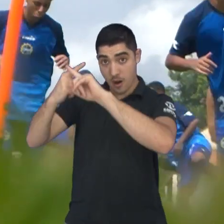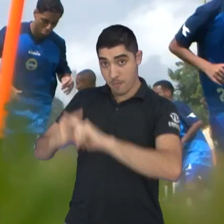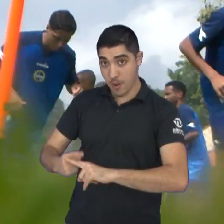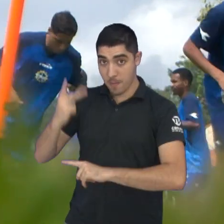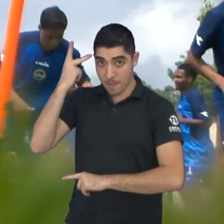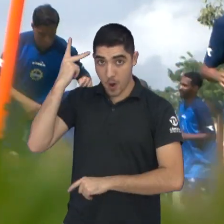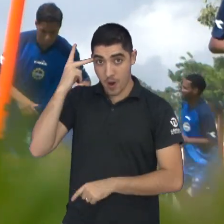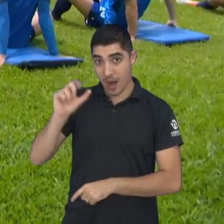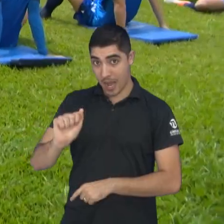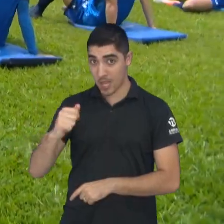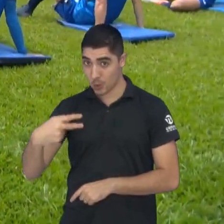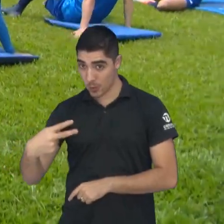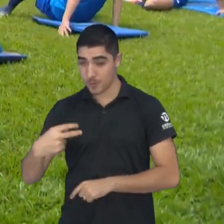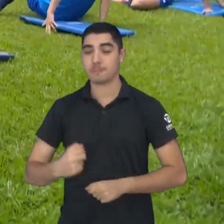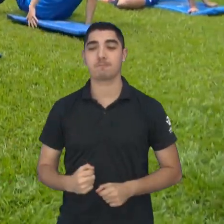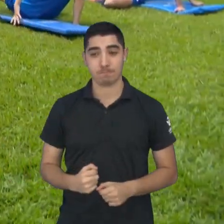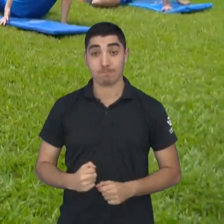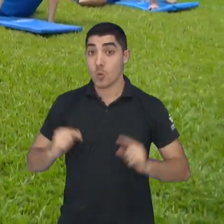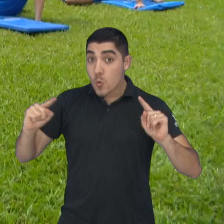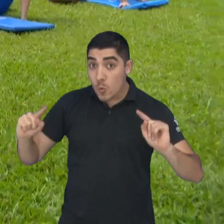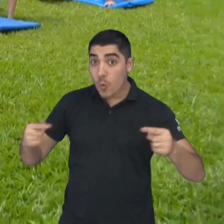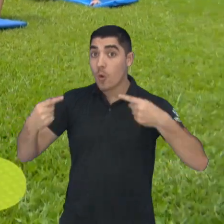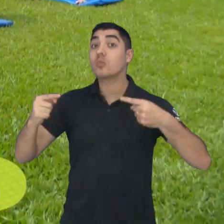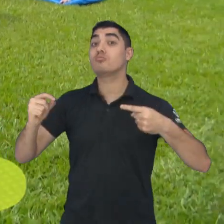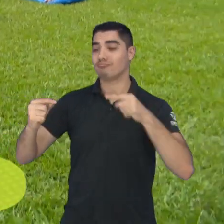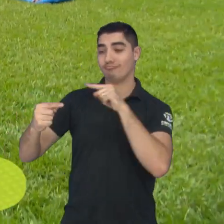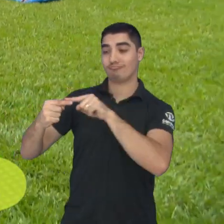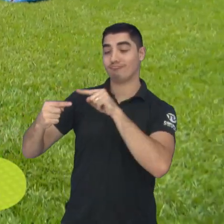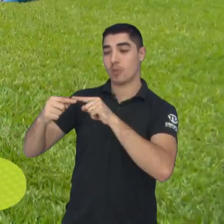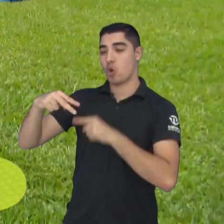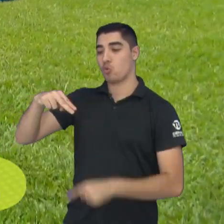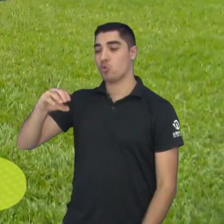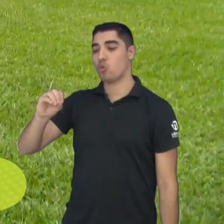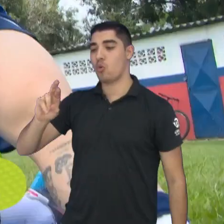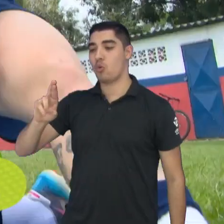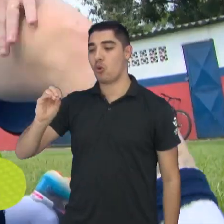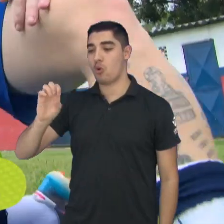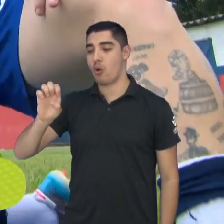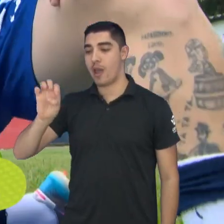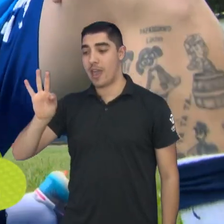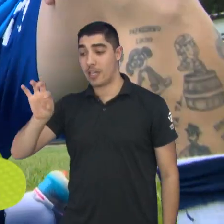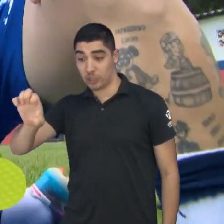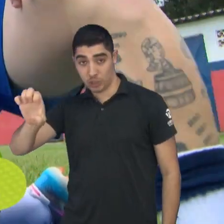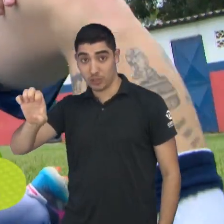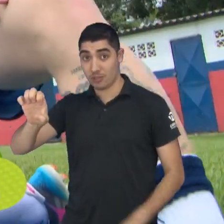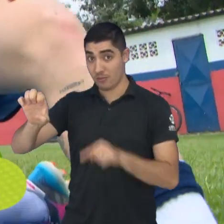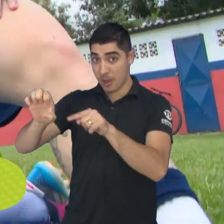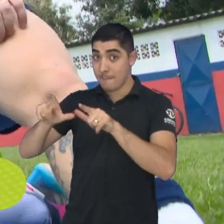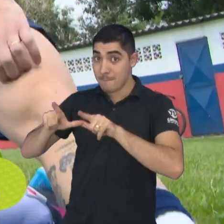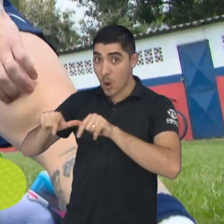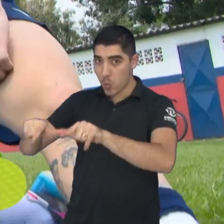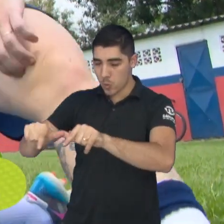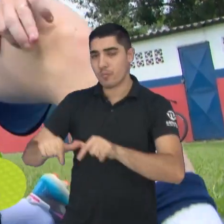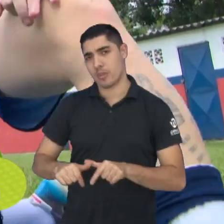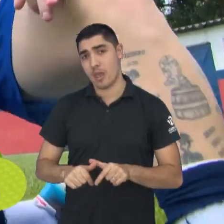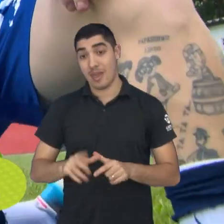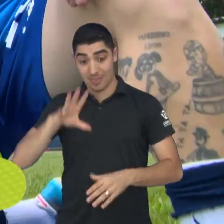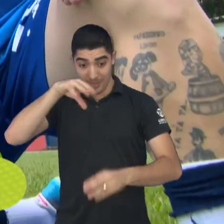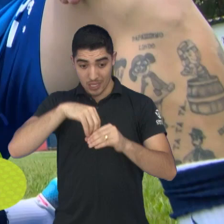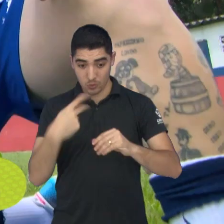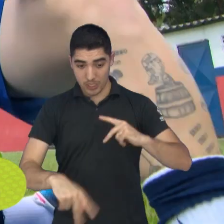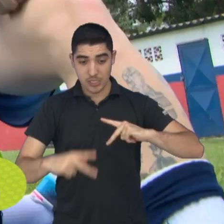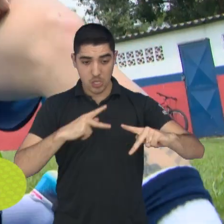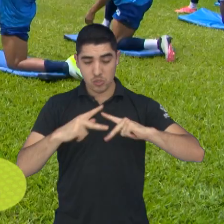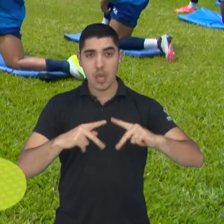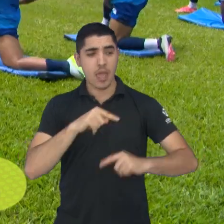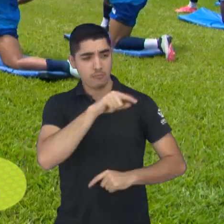Paulista da Série A2 contra o Noroeste de Bauru, em casa. O retorno acontece depois de uma folga de